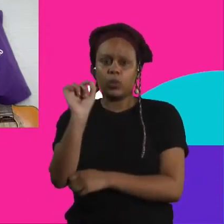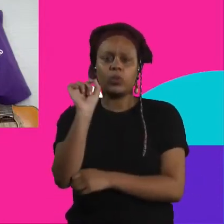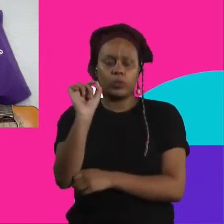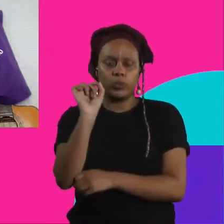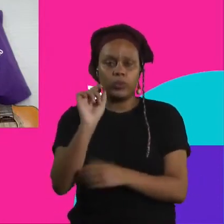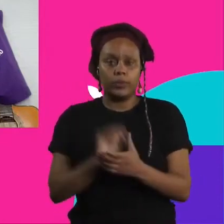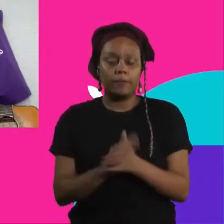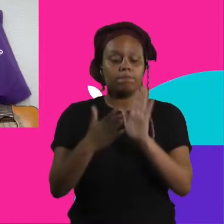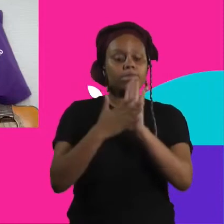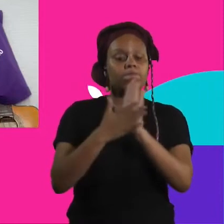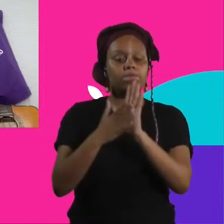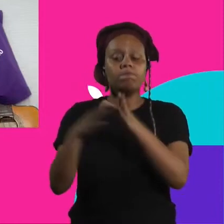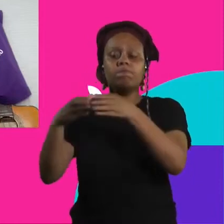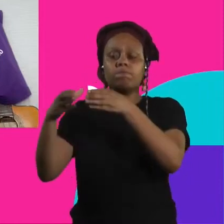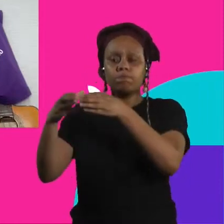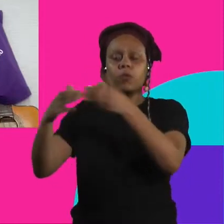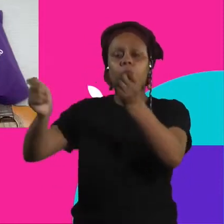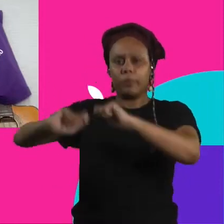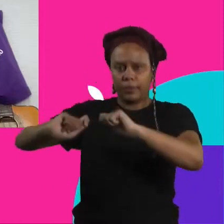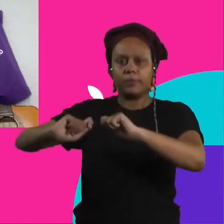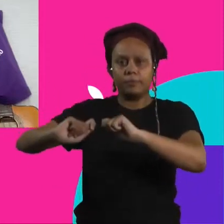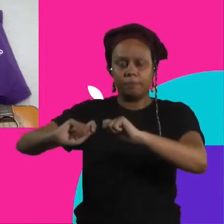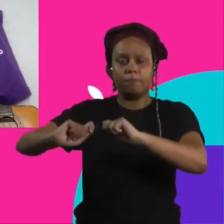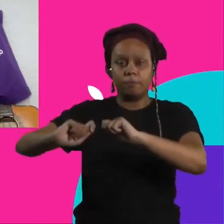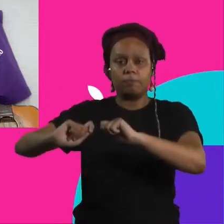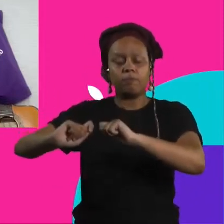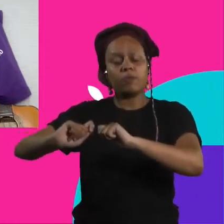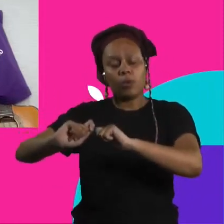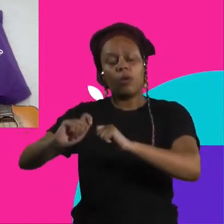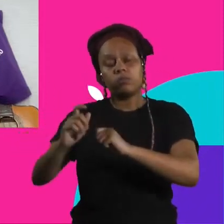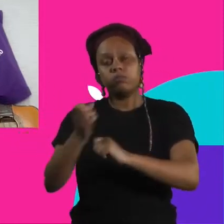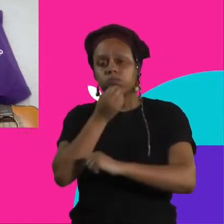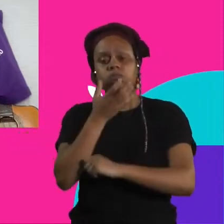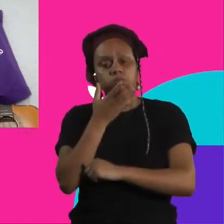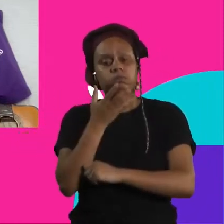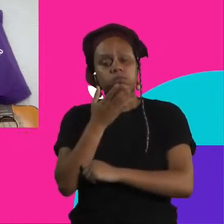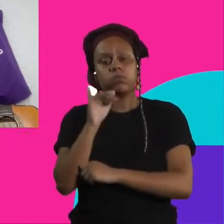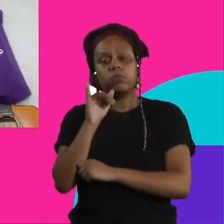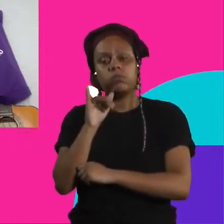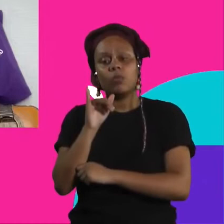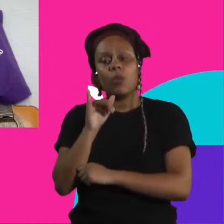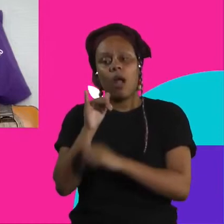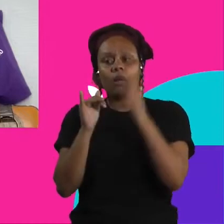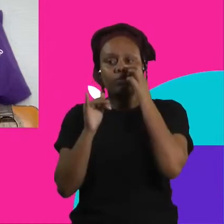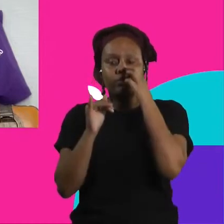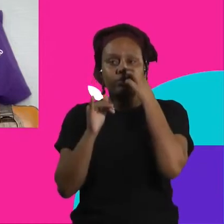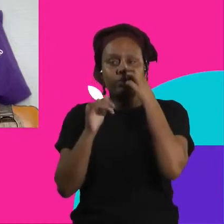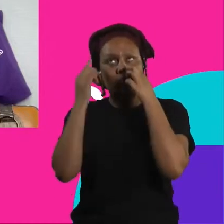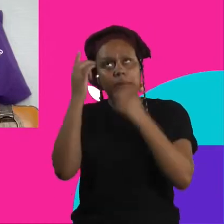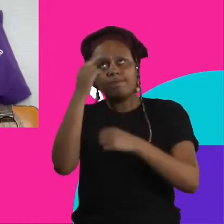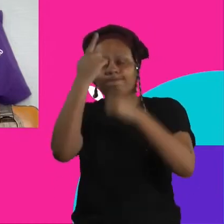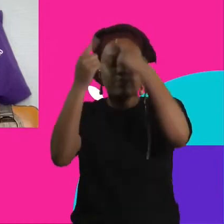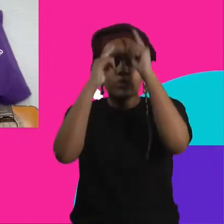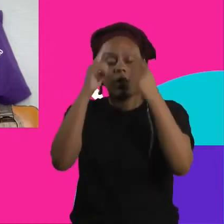equipes competentes, pessoas são boa, com boa intenção, projetos que também naufragaram. Então, projeto